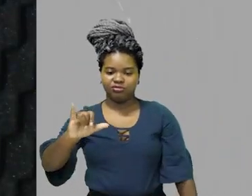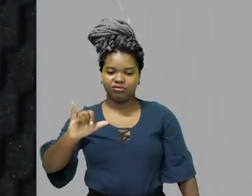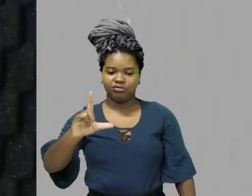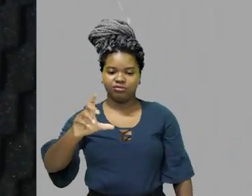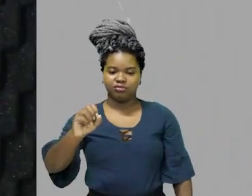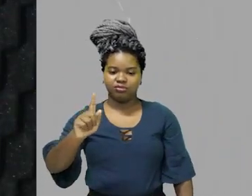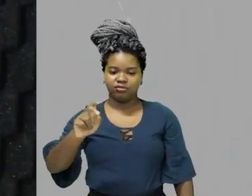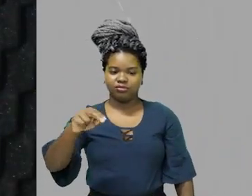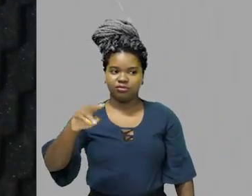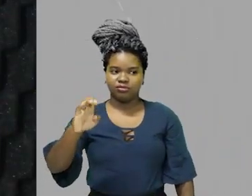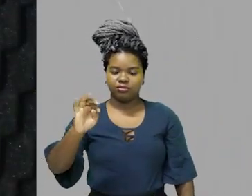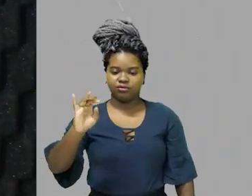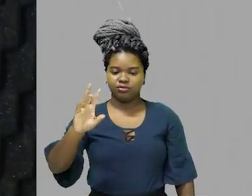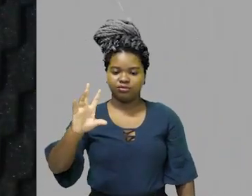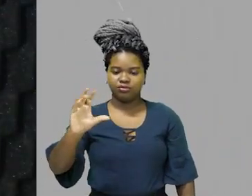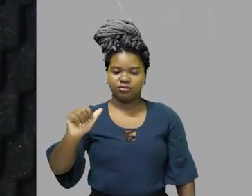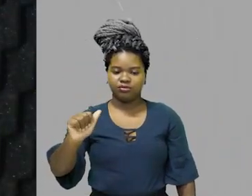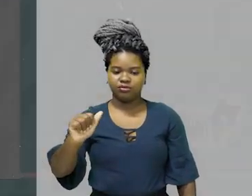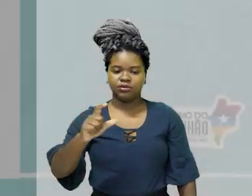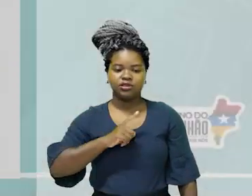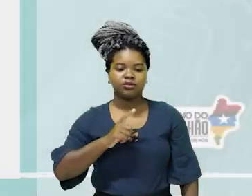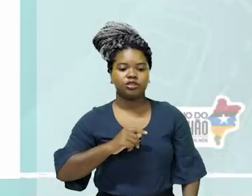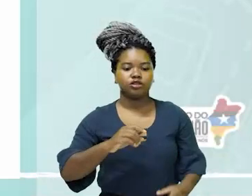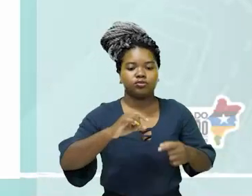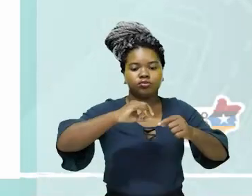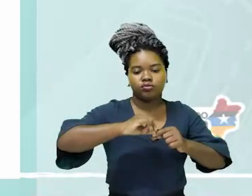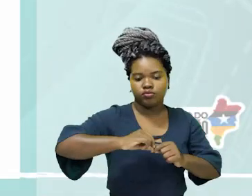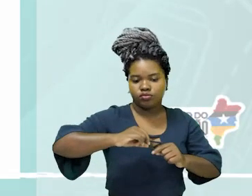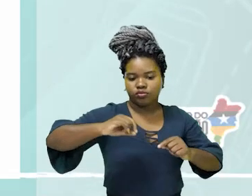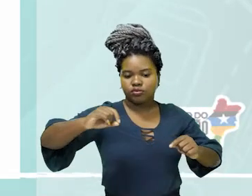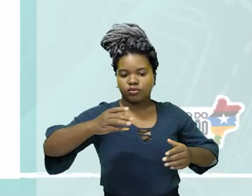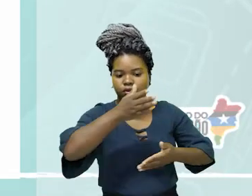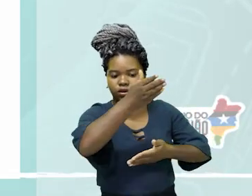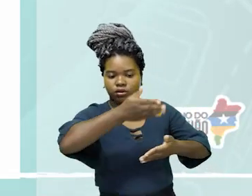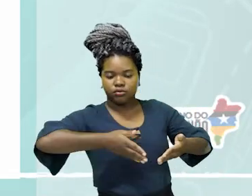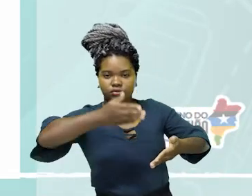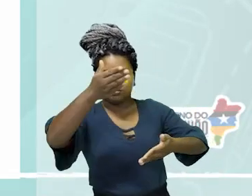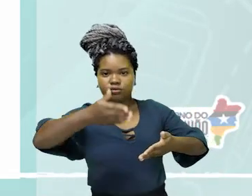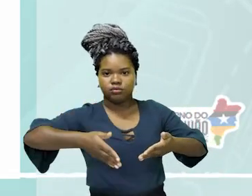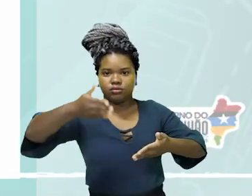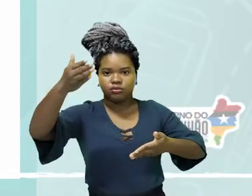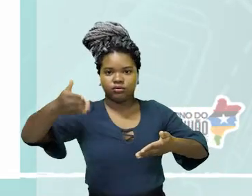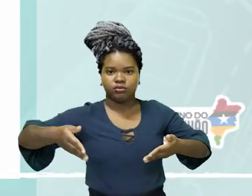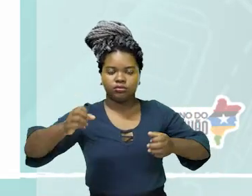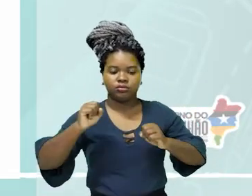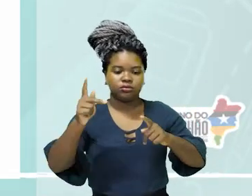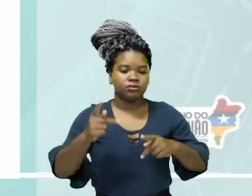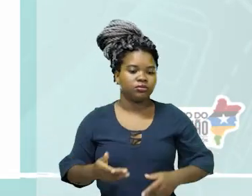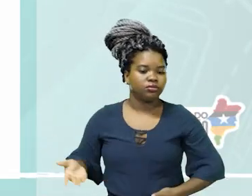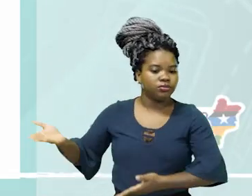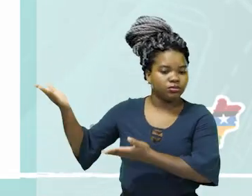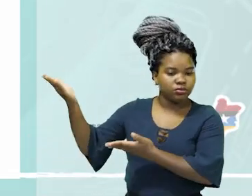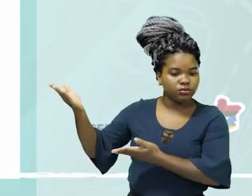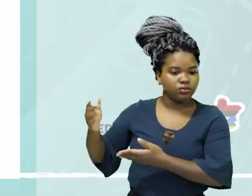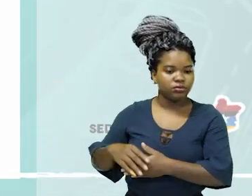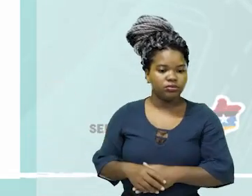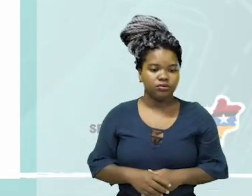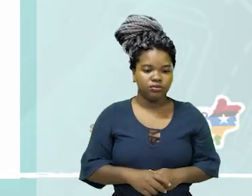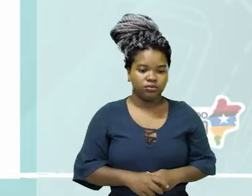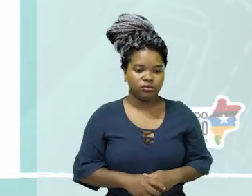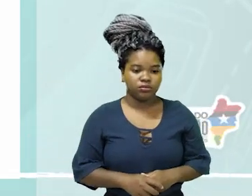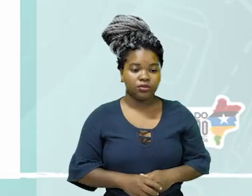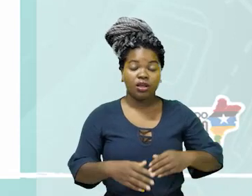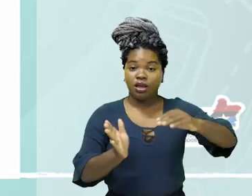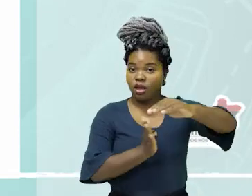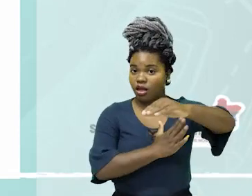aqui eu tenho o cladograma de todas as plantas. Os grupos das plantas são esses aqui, ó. Não é incluso o grupo